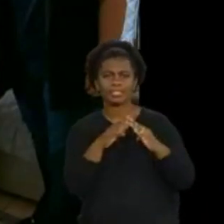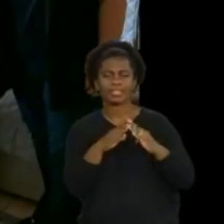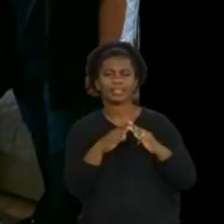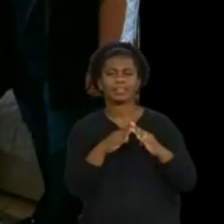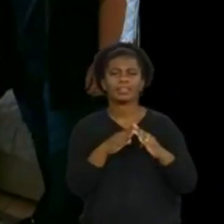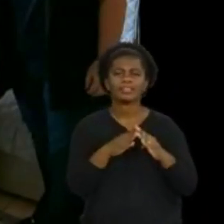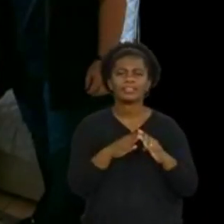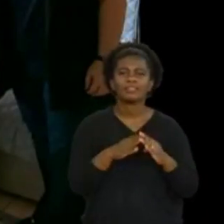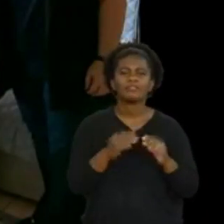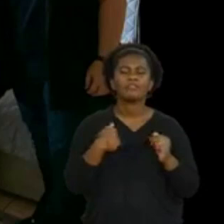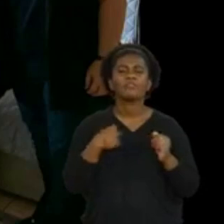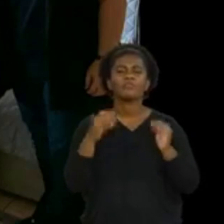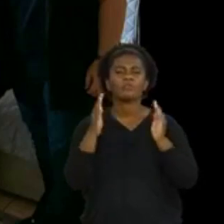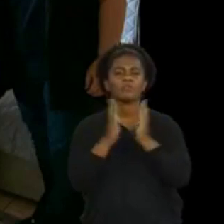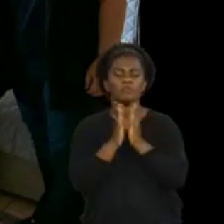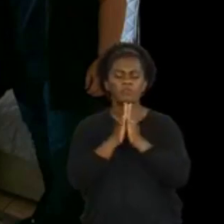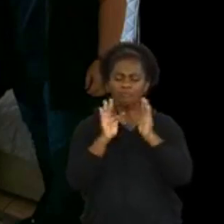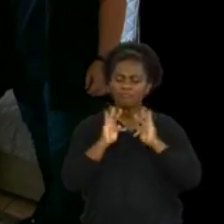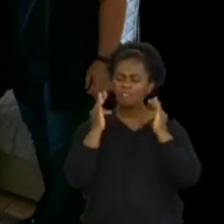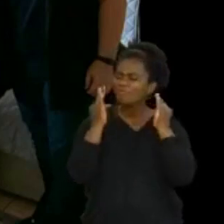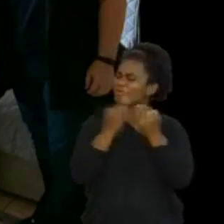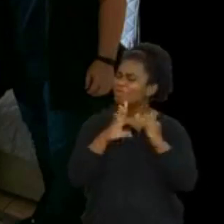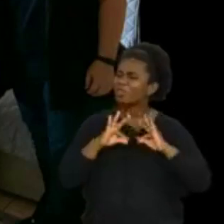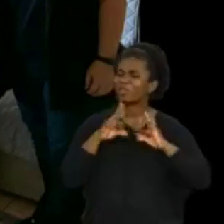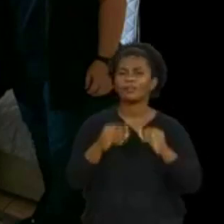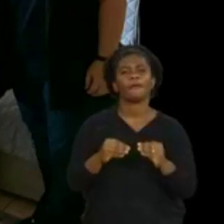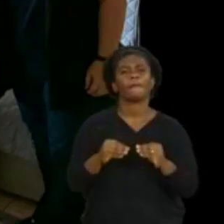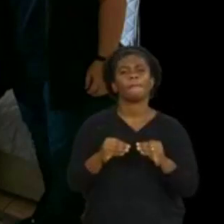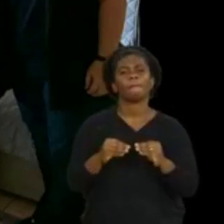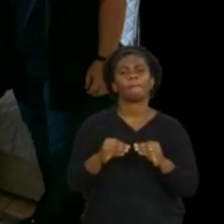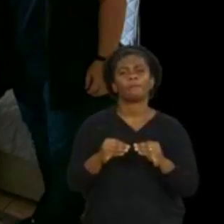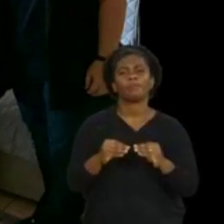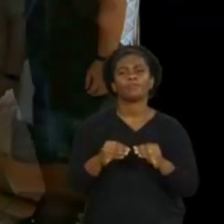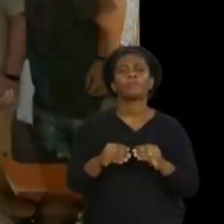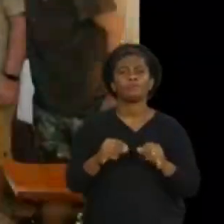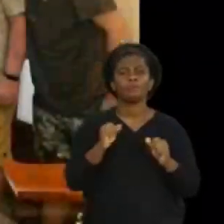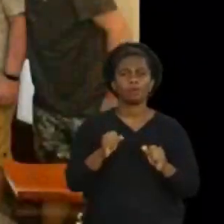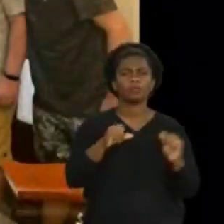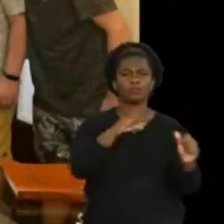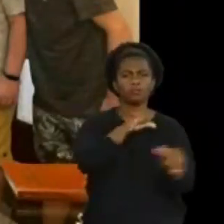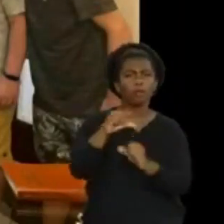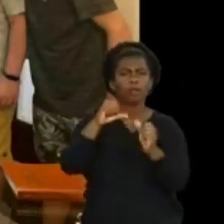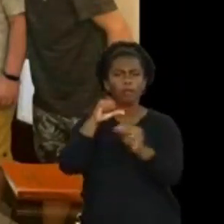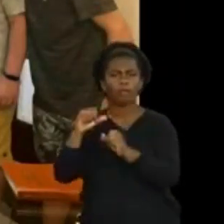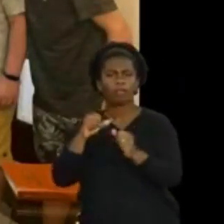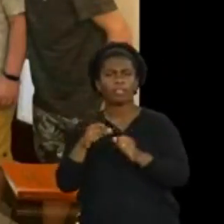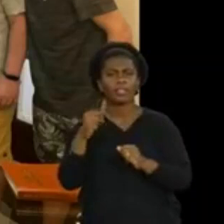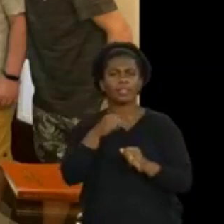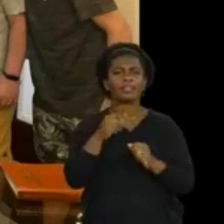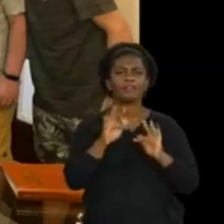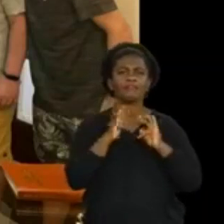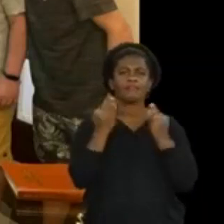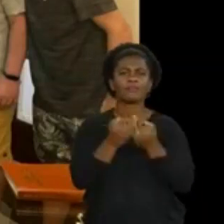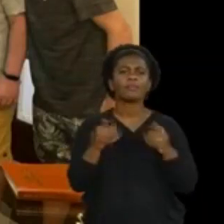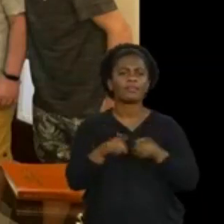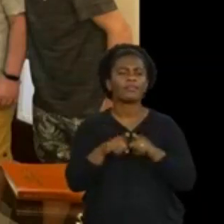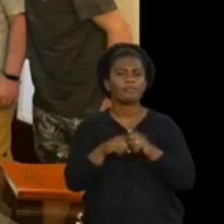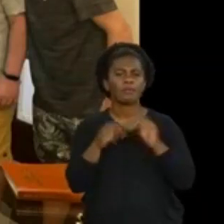ó. Orei pela família toda. Vai trocando as fotos. Orei por essa família de